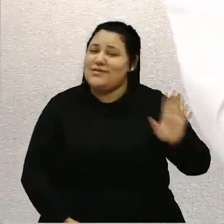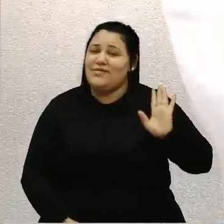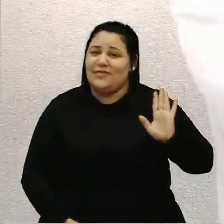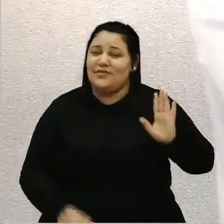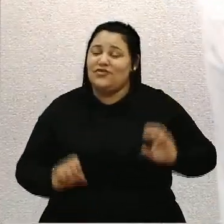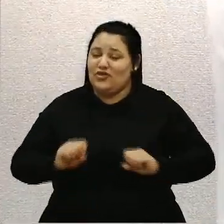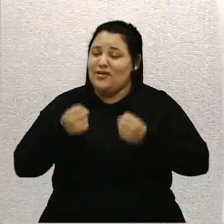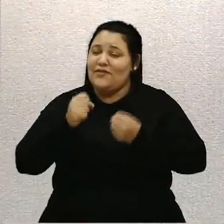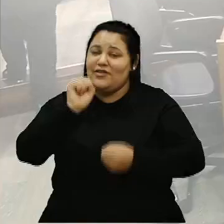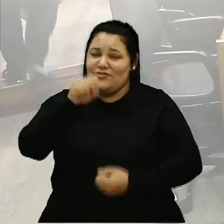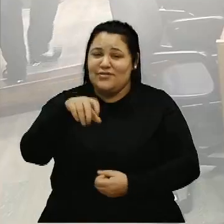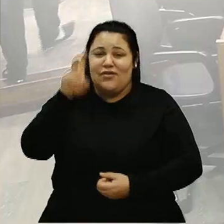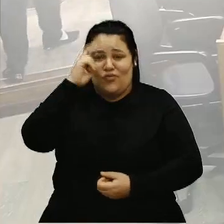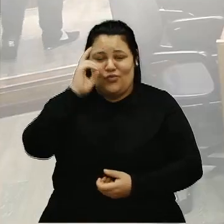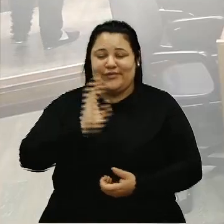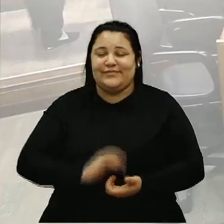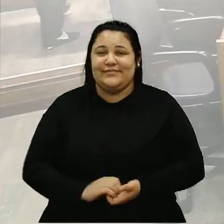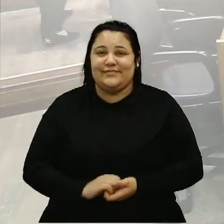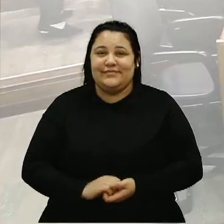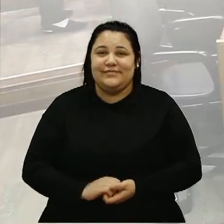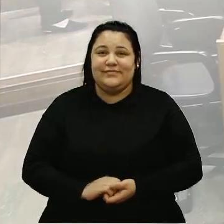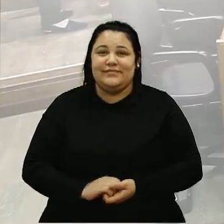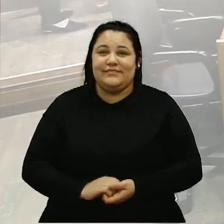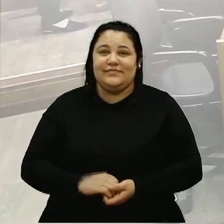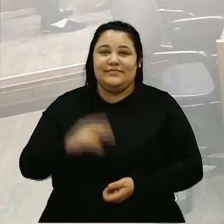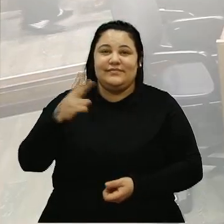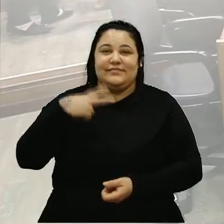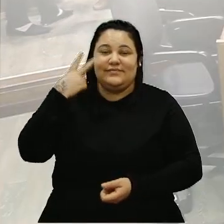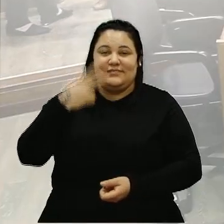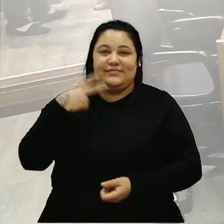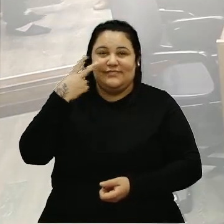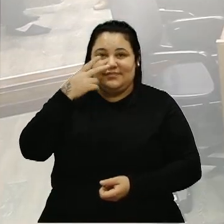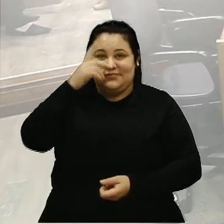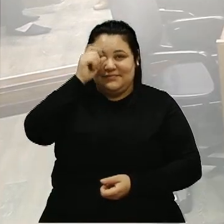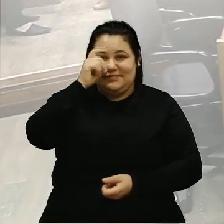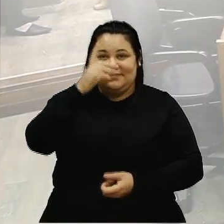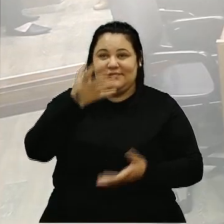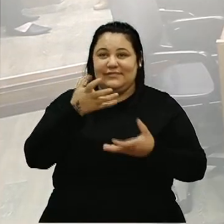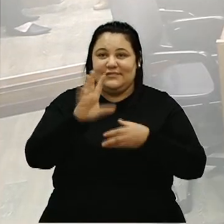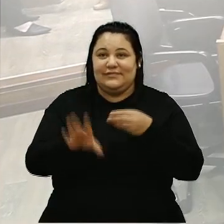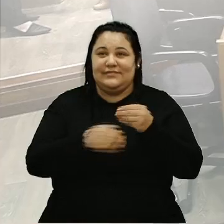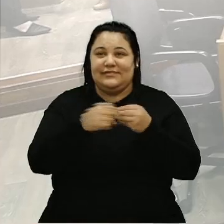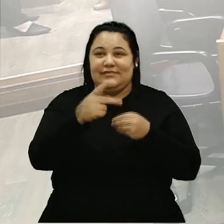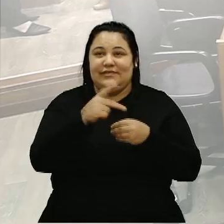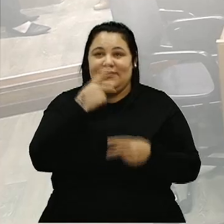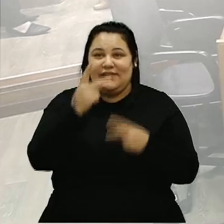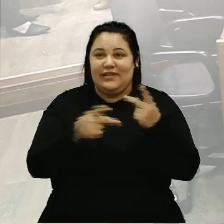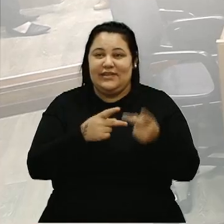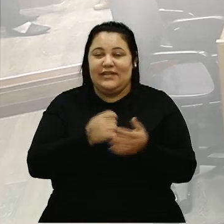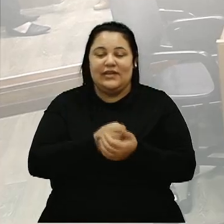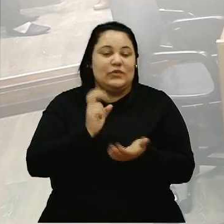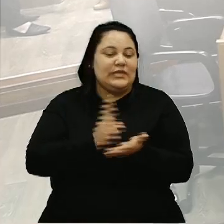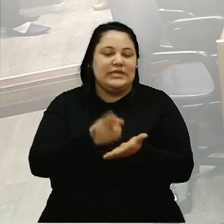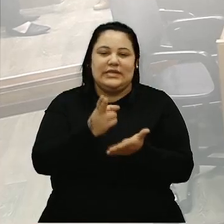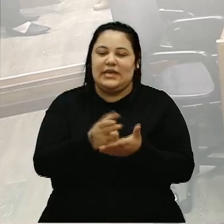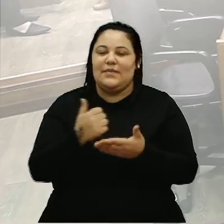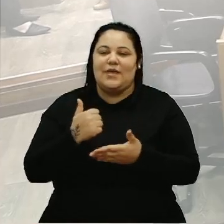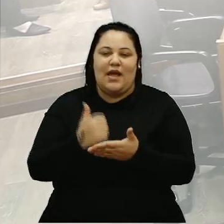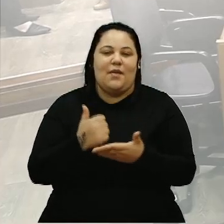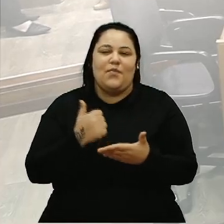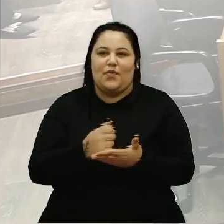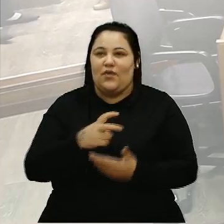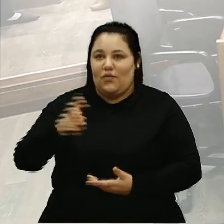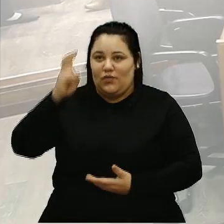Só parte, vereador Fantinel. Vereador Schalco, eu quero me somar à sua fala e dizer o seguinte, que eu sempre também apoiei a cultura